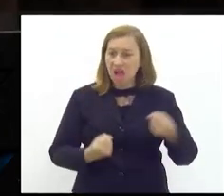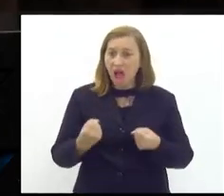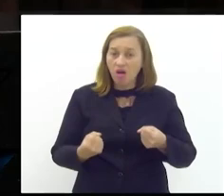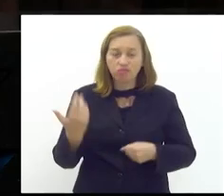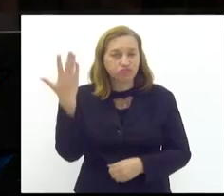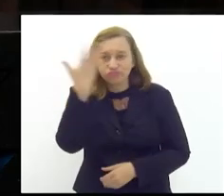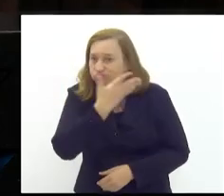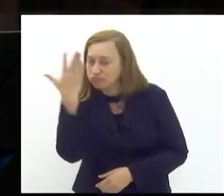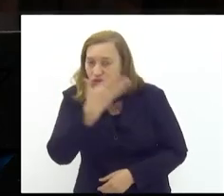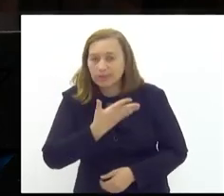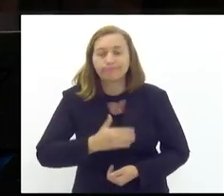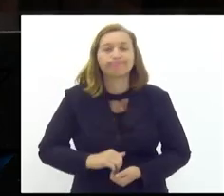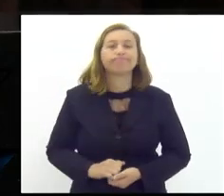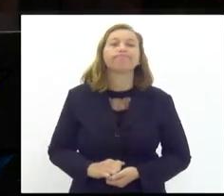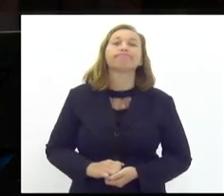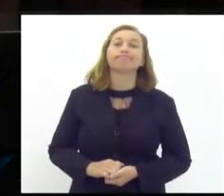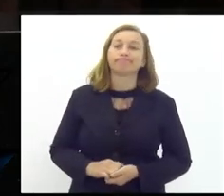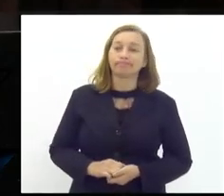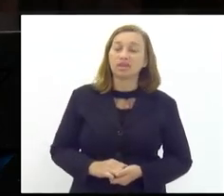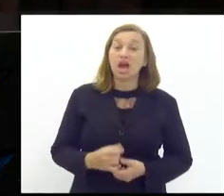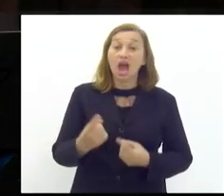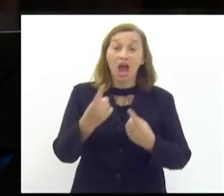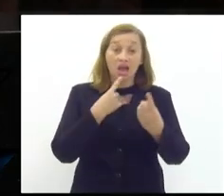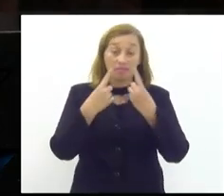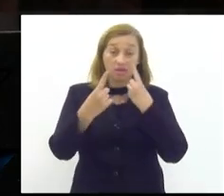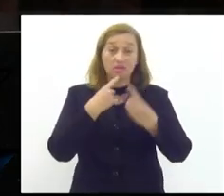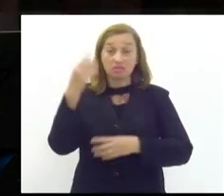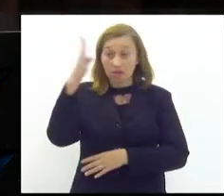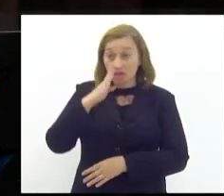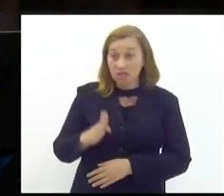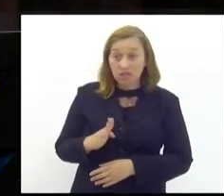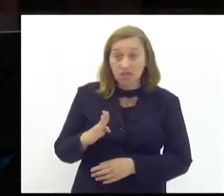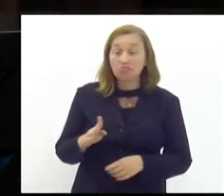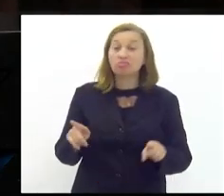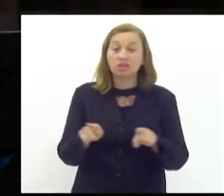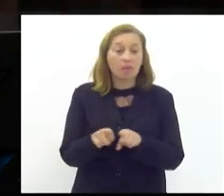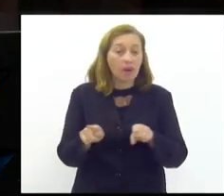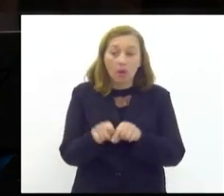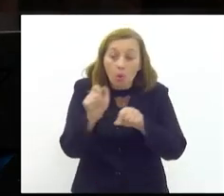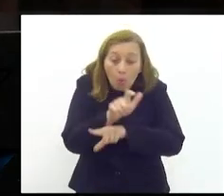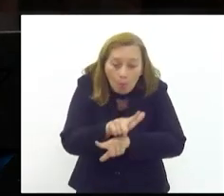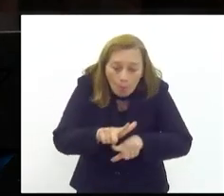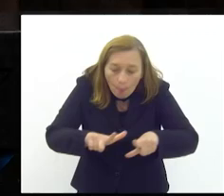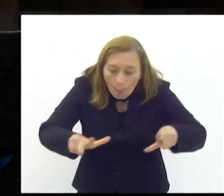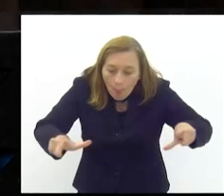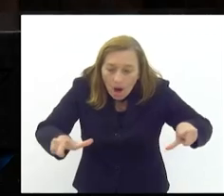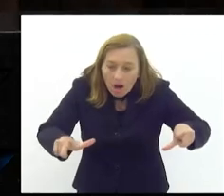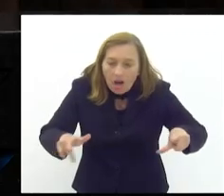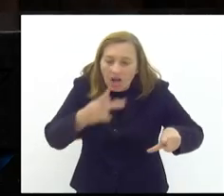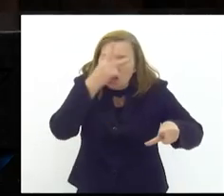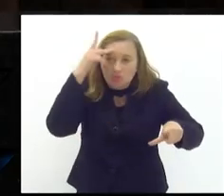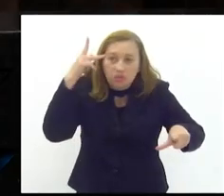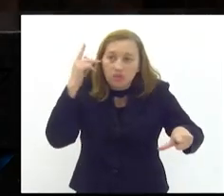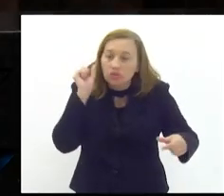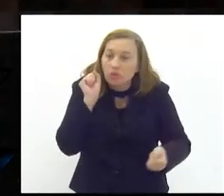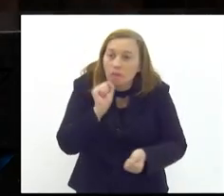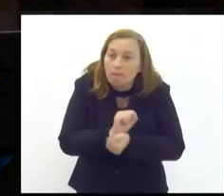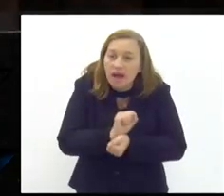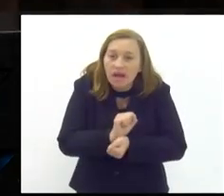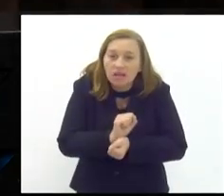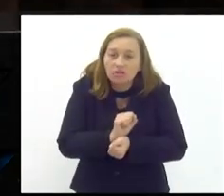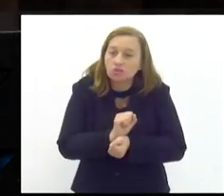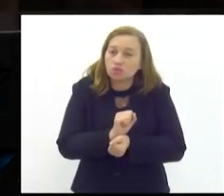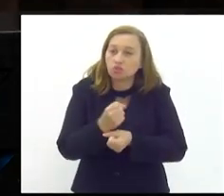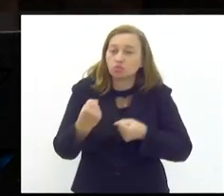duplicada a Brasil a própria irmã Brasil já tá vazia as pessoas estão parando de circular